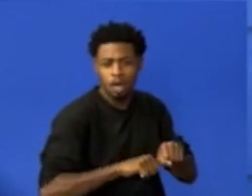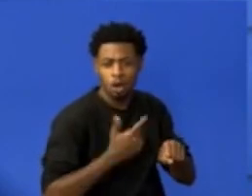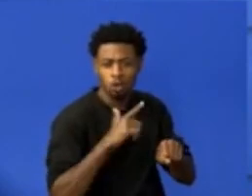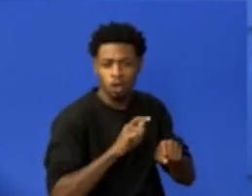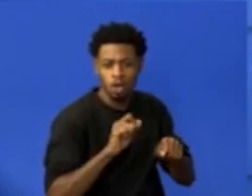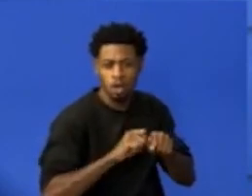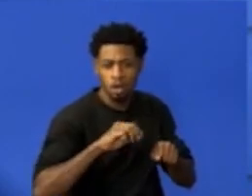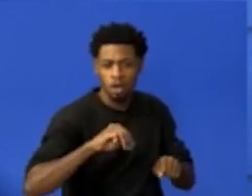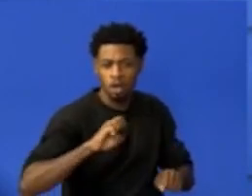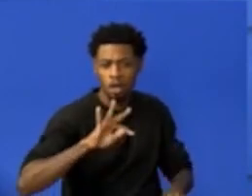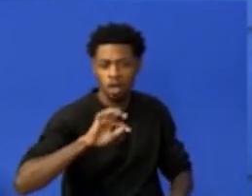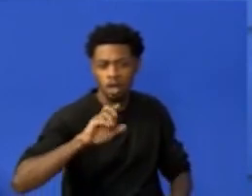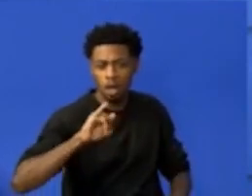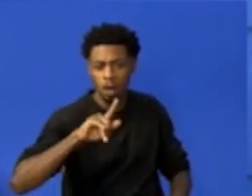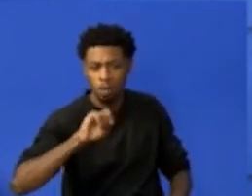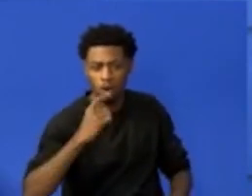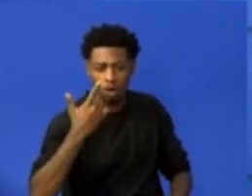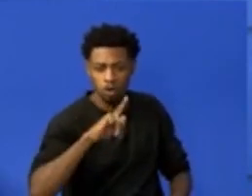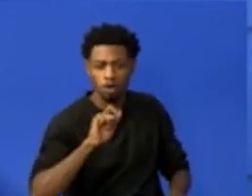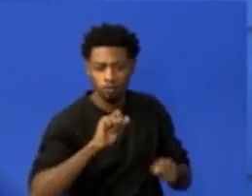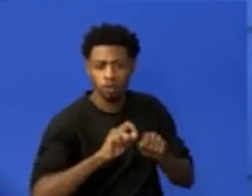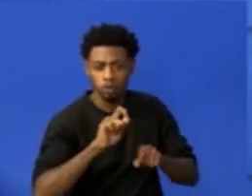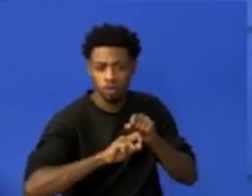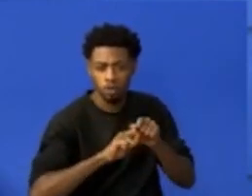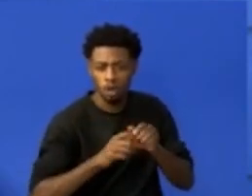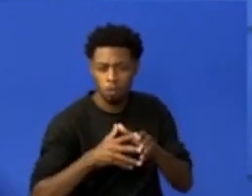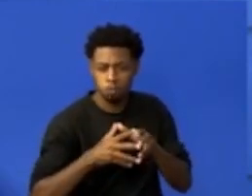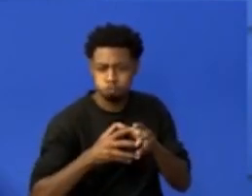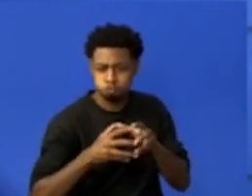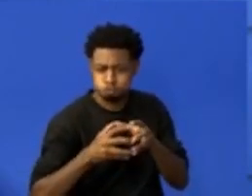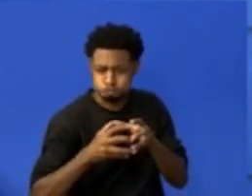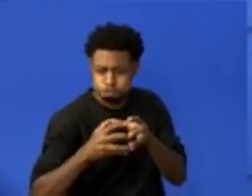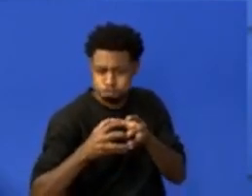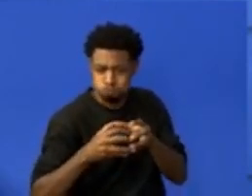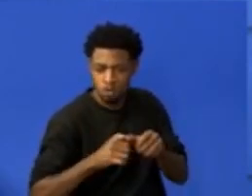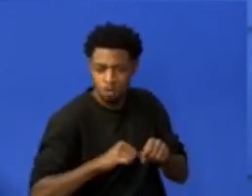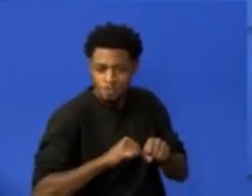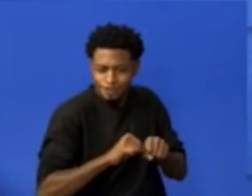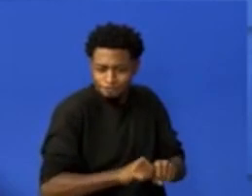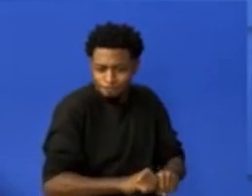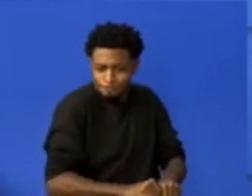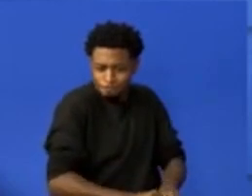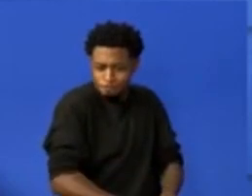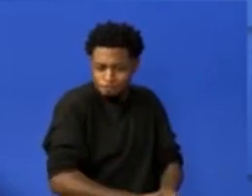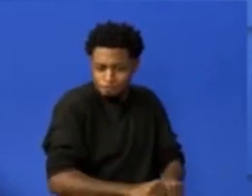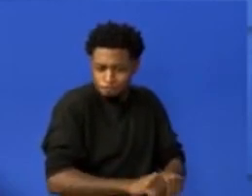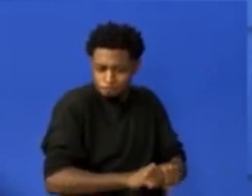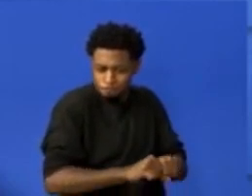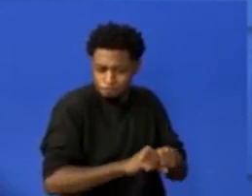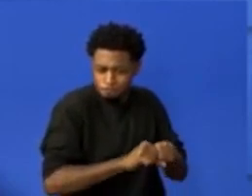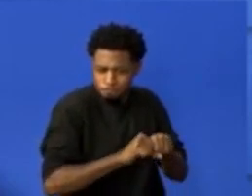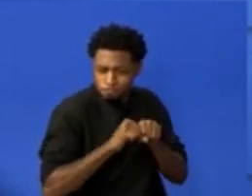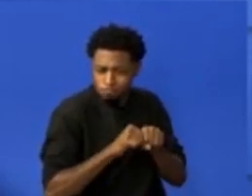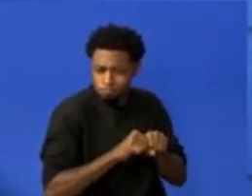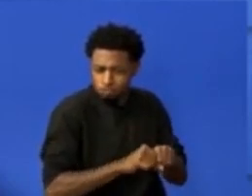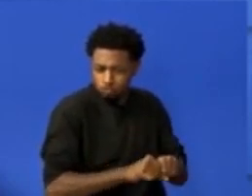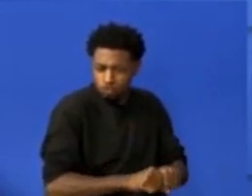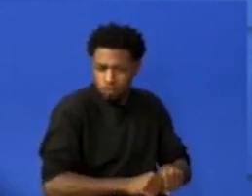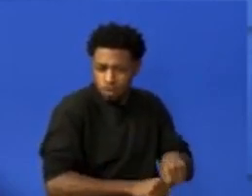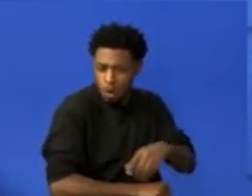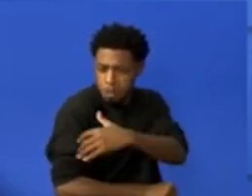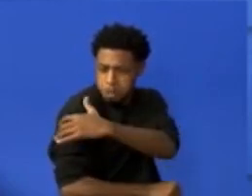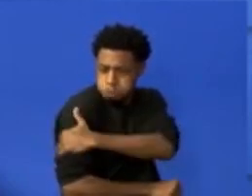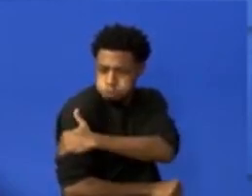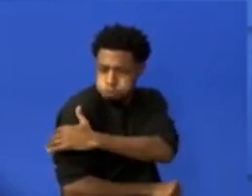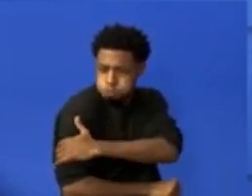acumule metabólitos e possa fazer com que aquele músculo reaja, mesmo não tendo uma carga tão alta. Isso pode ser